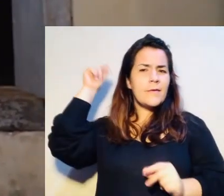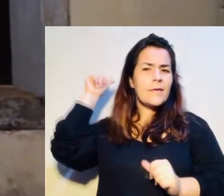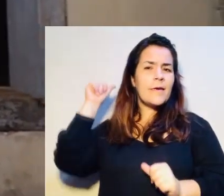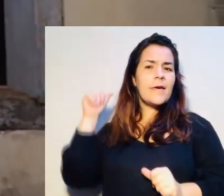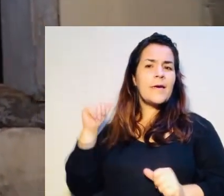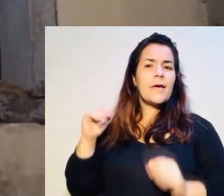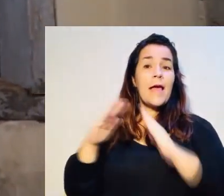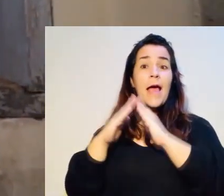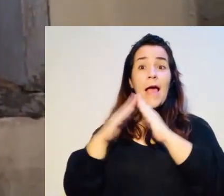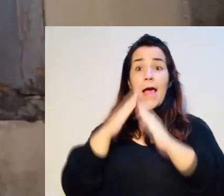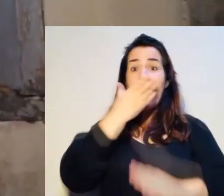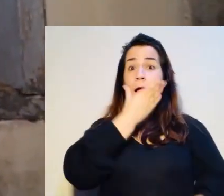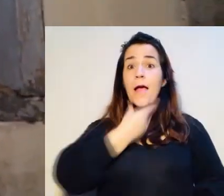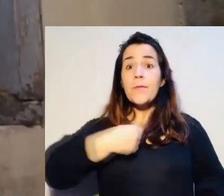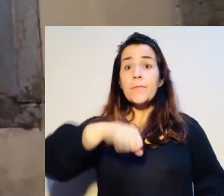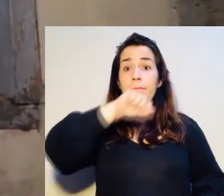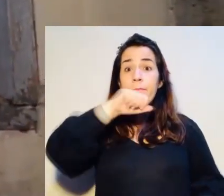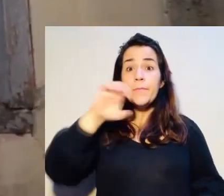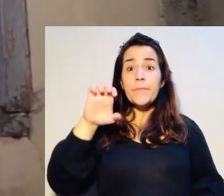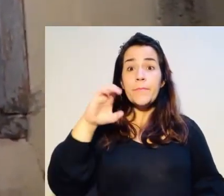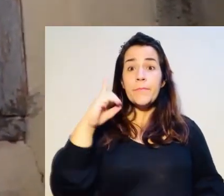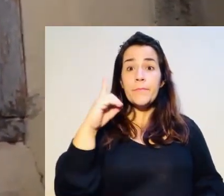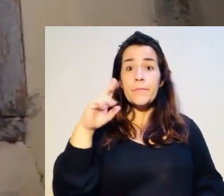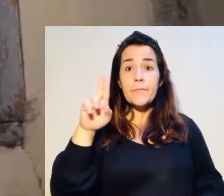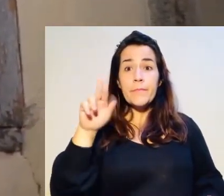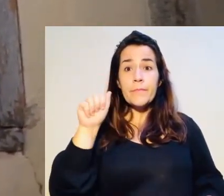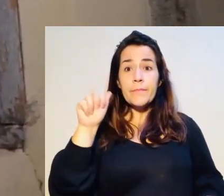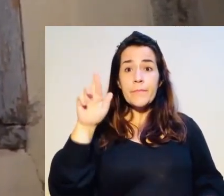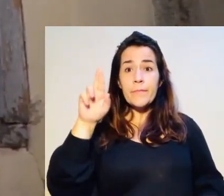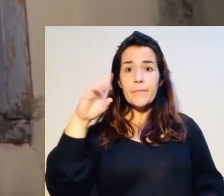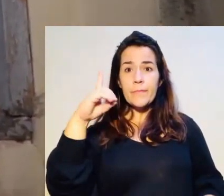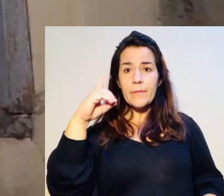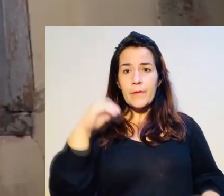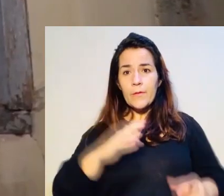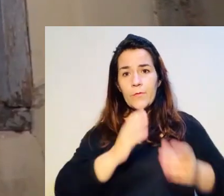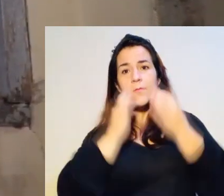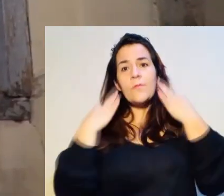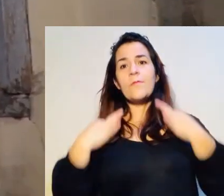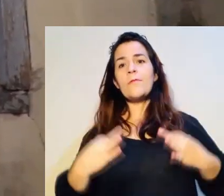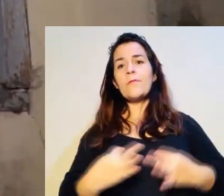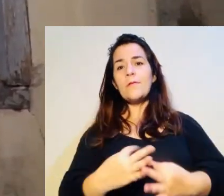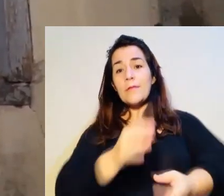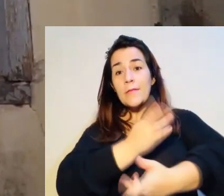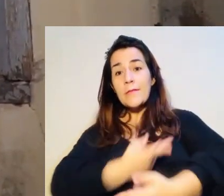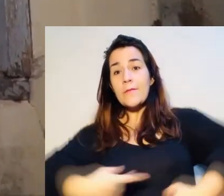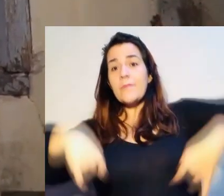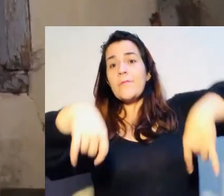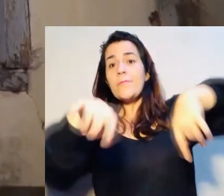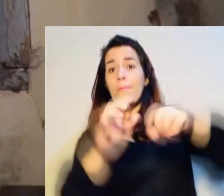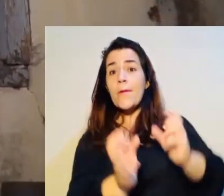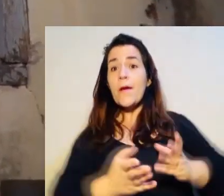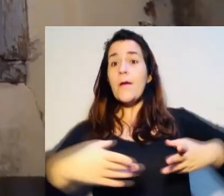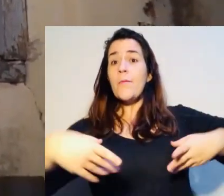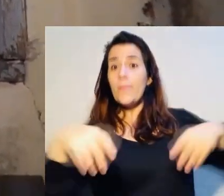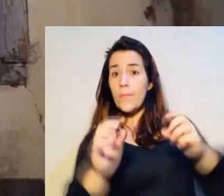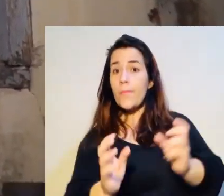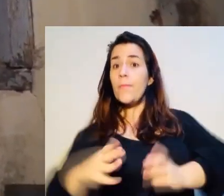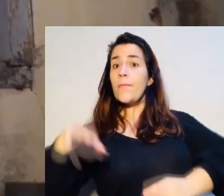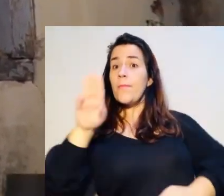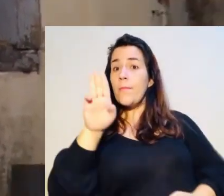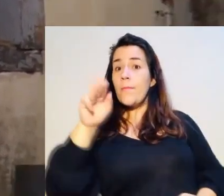Antiga casa de seu pai Eduardo. Hoje é o Grupo Espiritual de Umbanda, Pai Eduardo e Caboclo